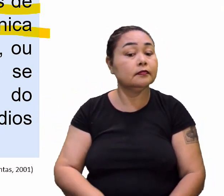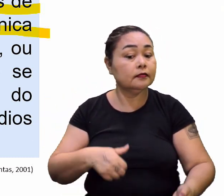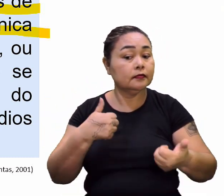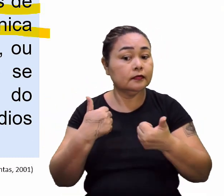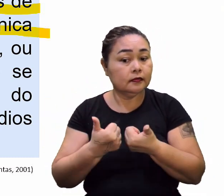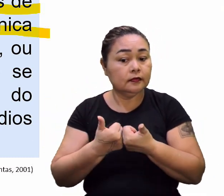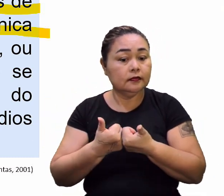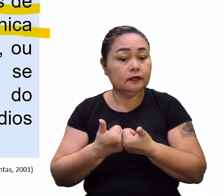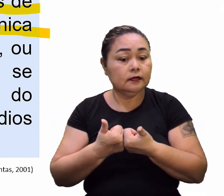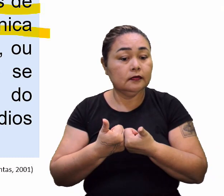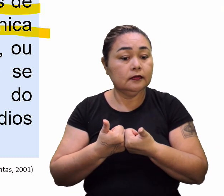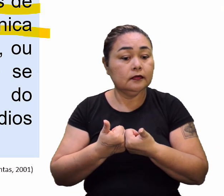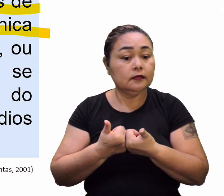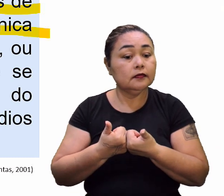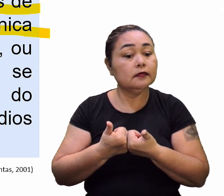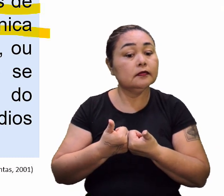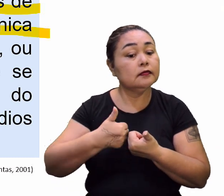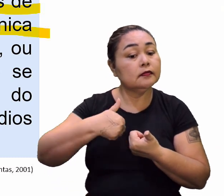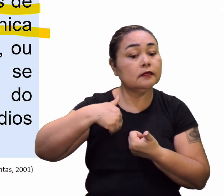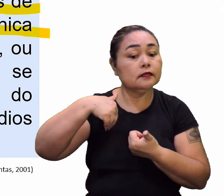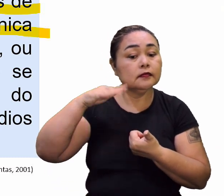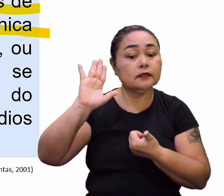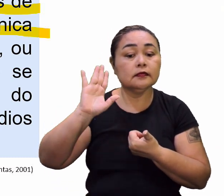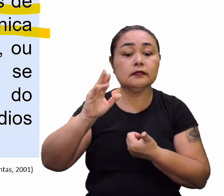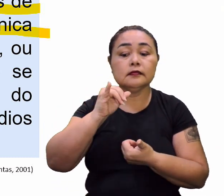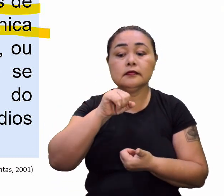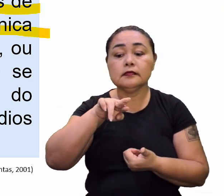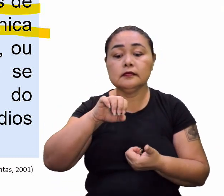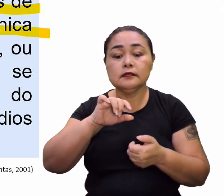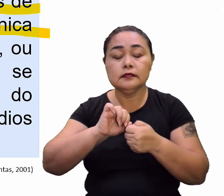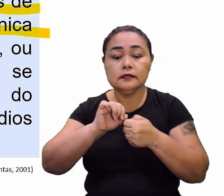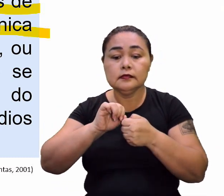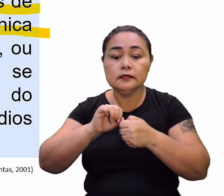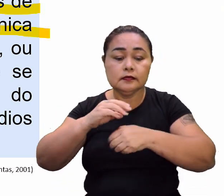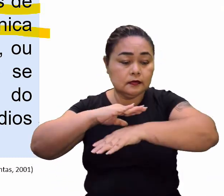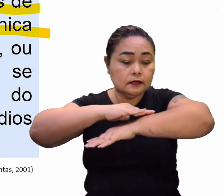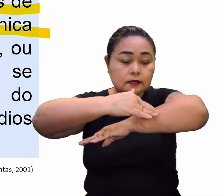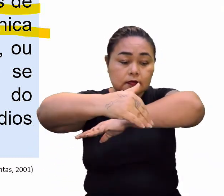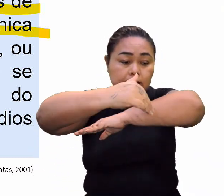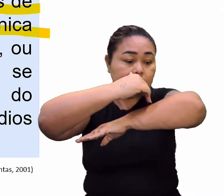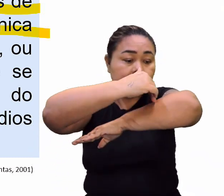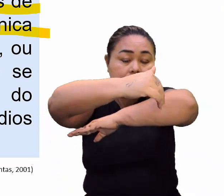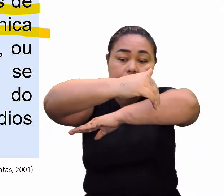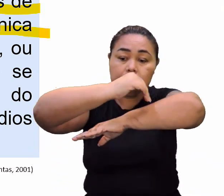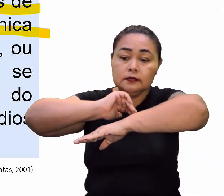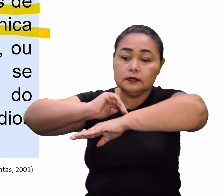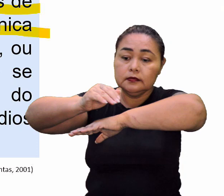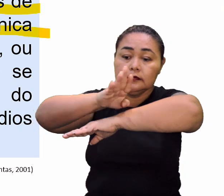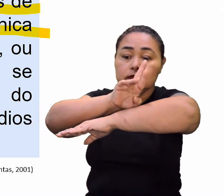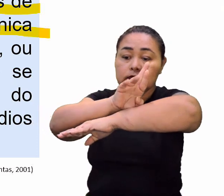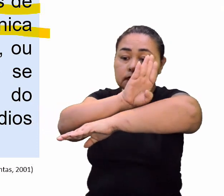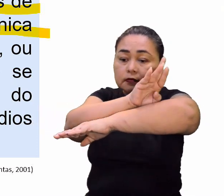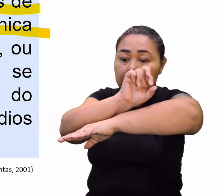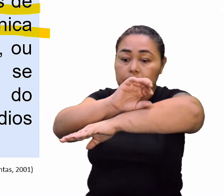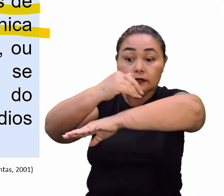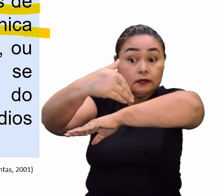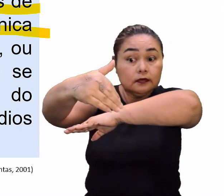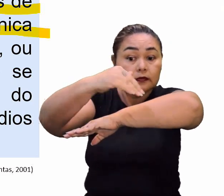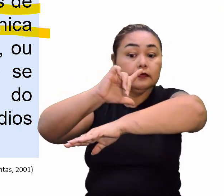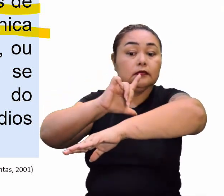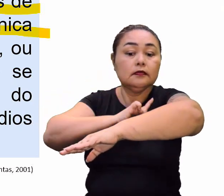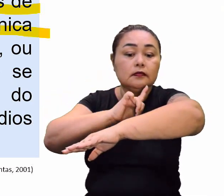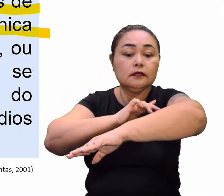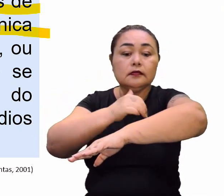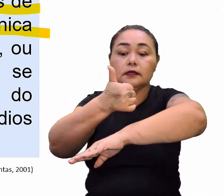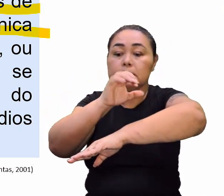Beleza. Além também do INCRA fazer essas estradas vicinais, que ainda tinham lote